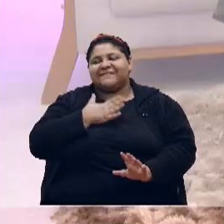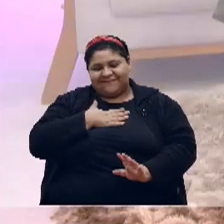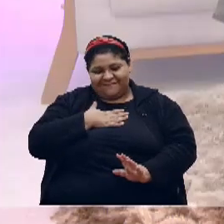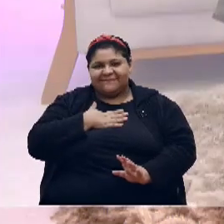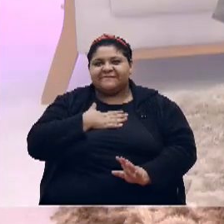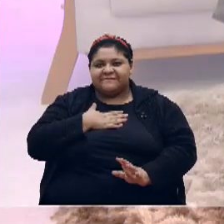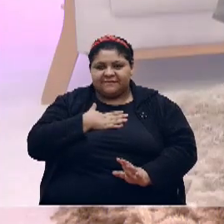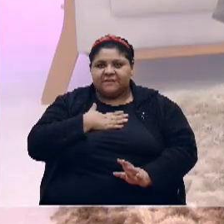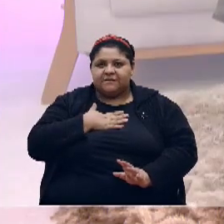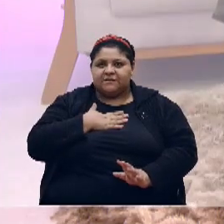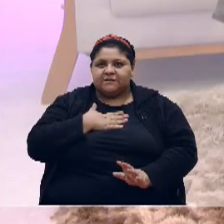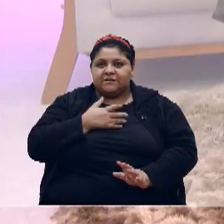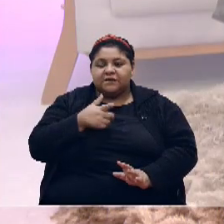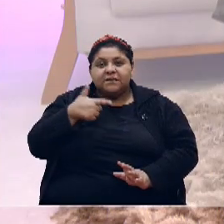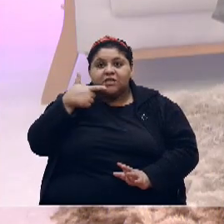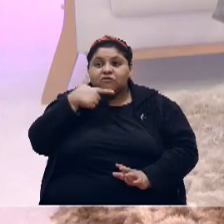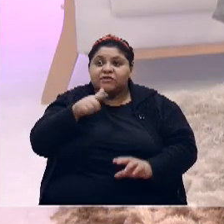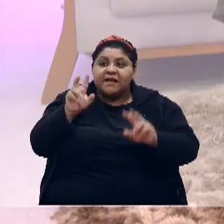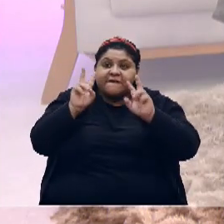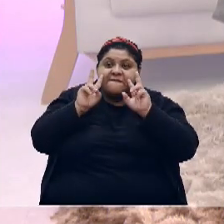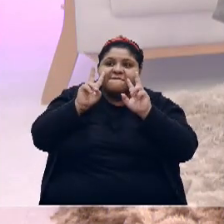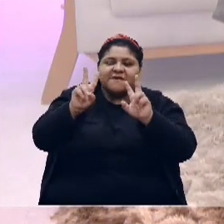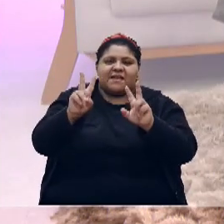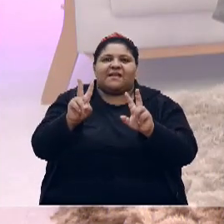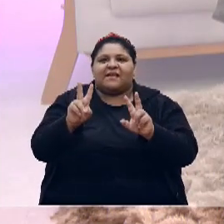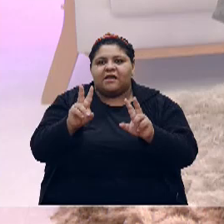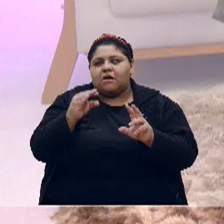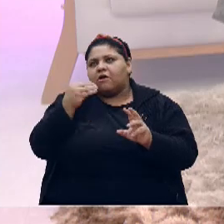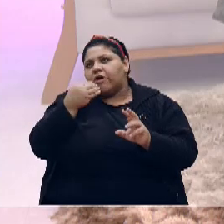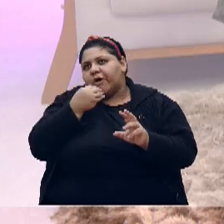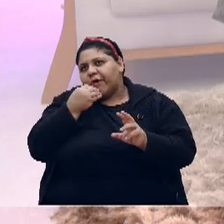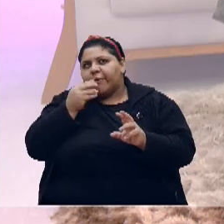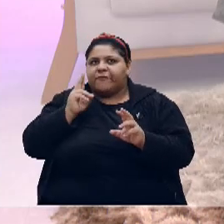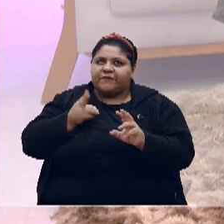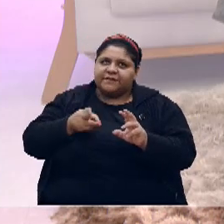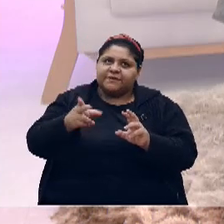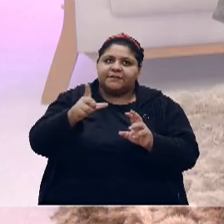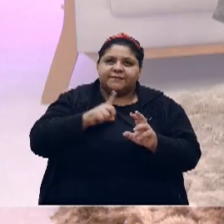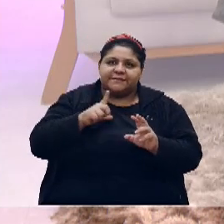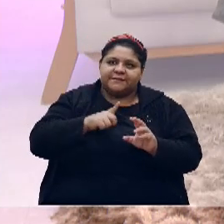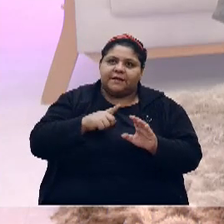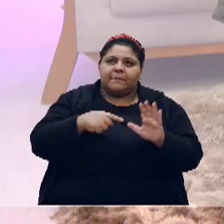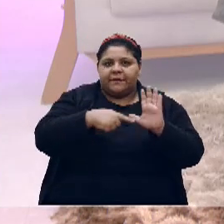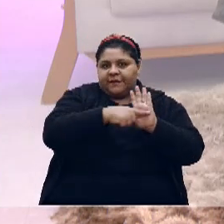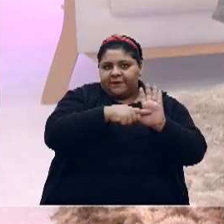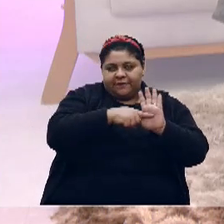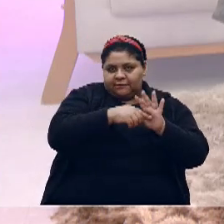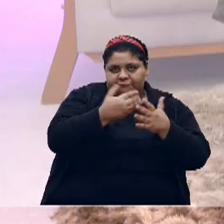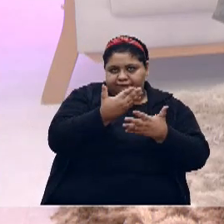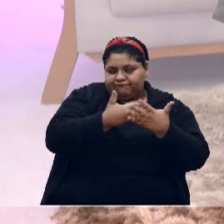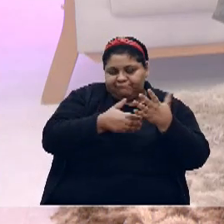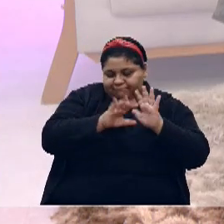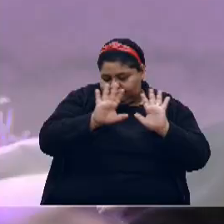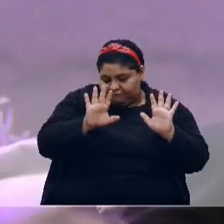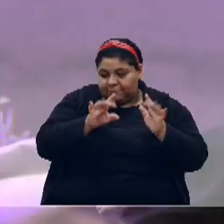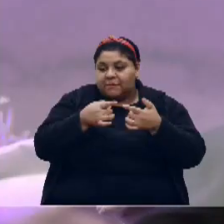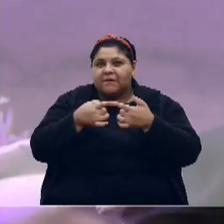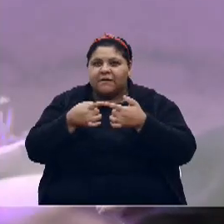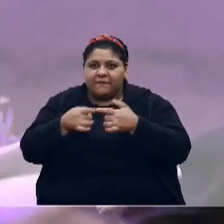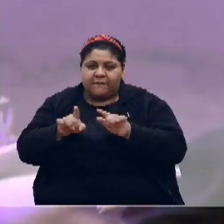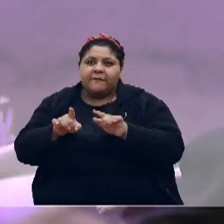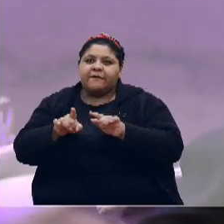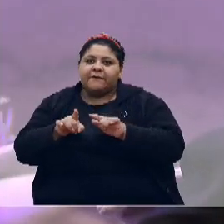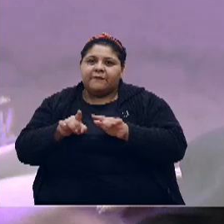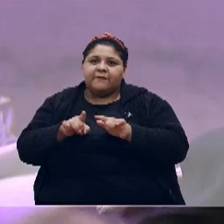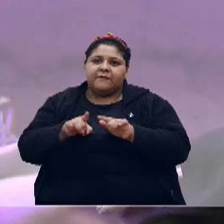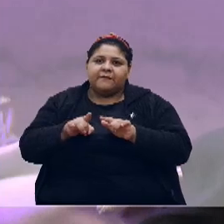pessoas que a gente consegue ver, assim, ali, né? Lógico, sempre tem os negativos também, né? Mas é